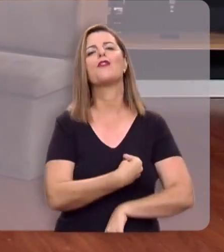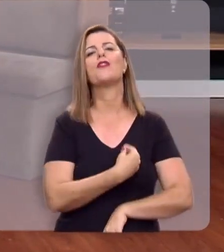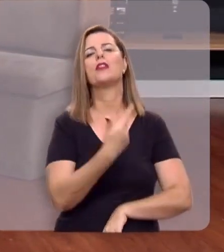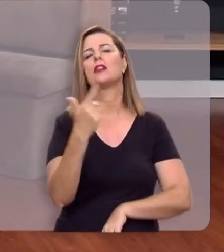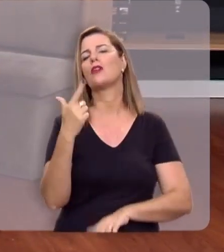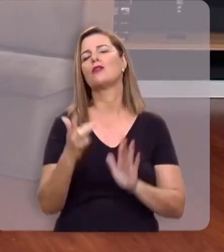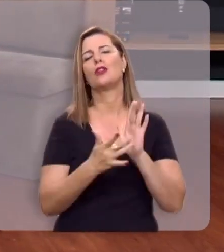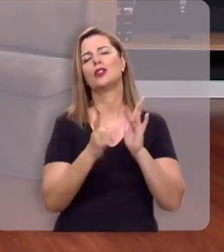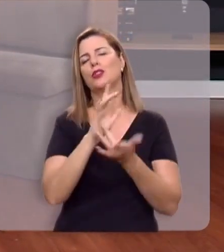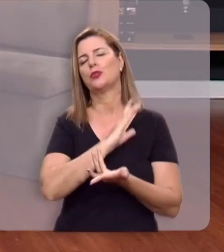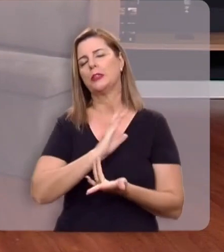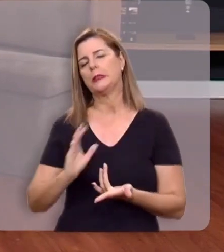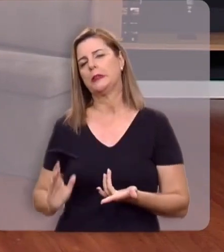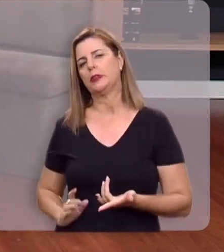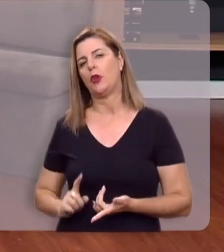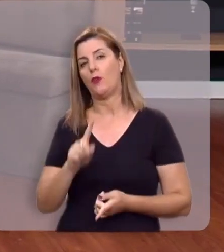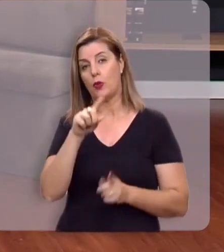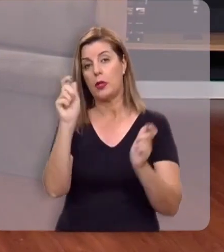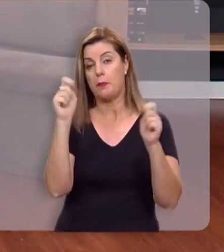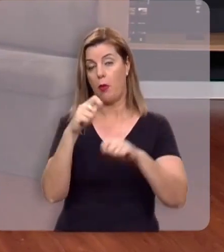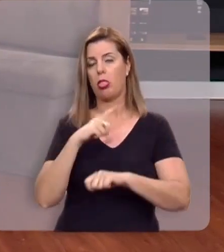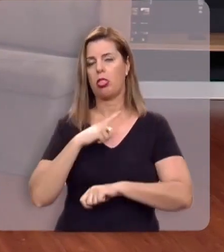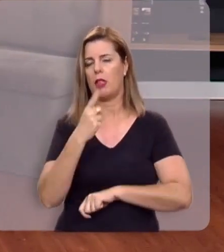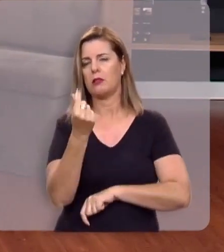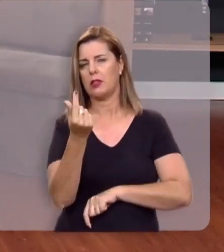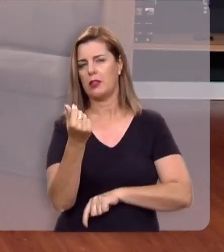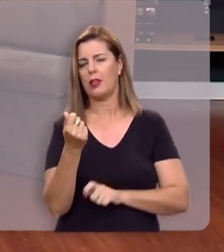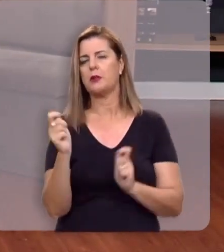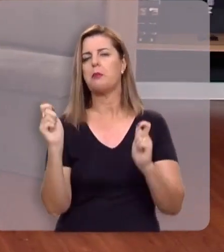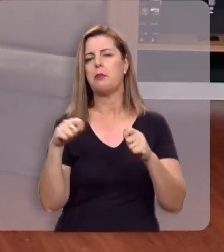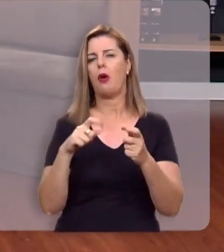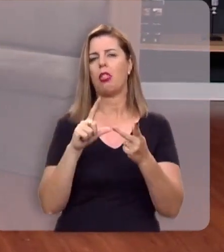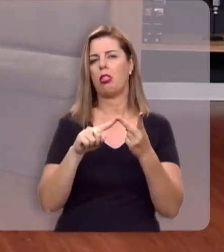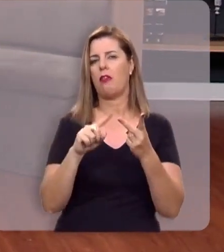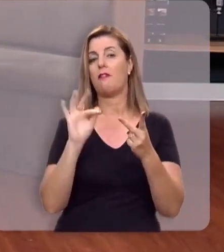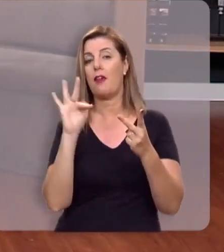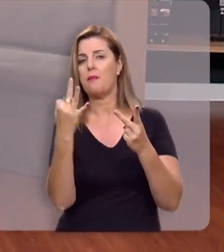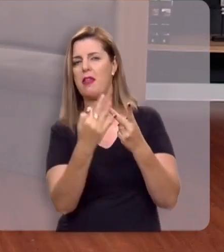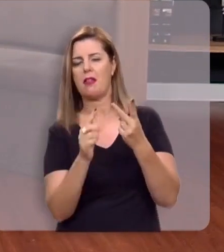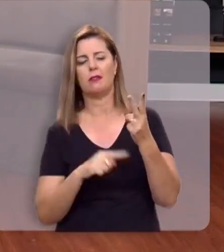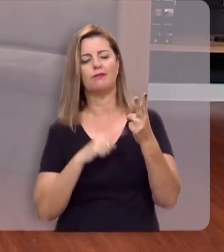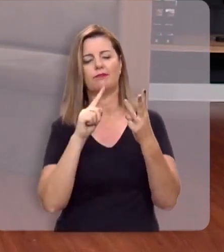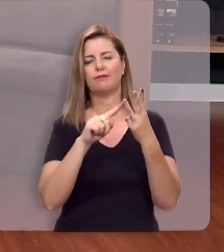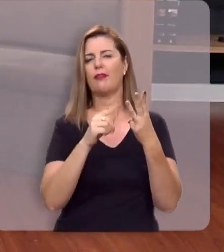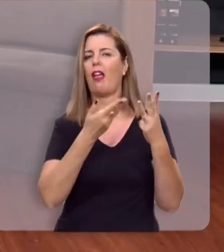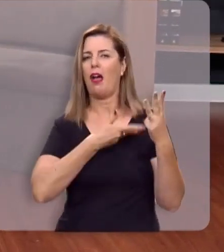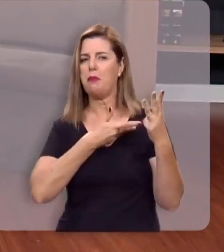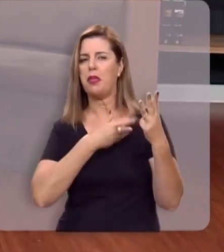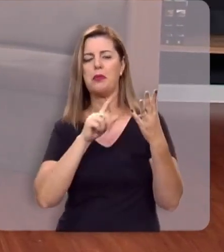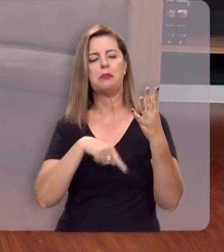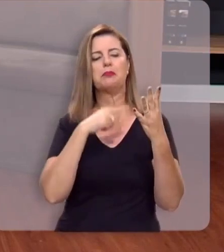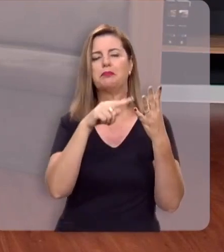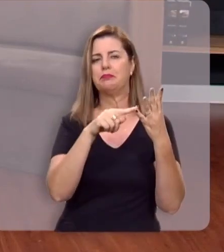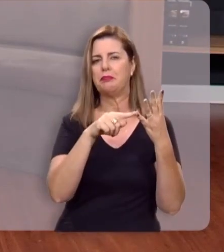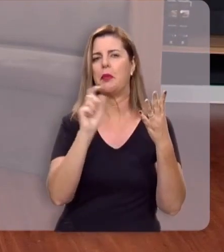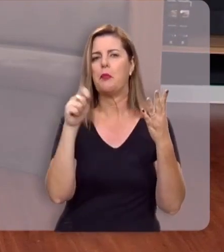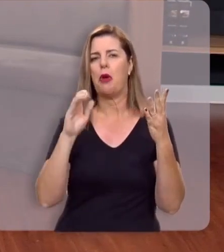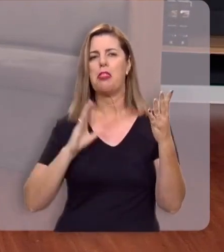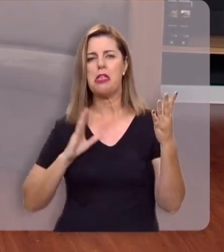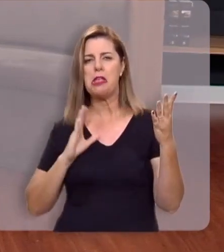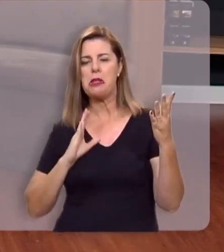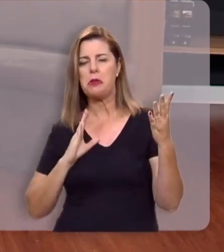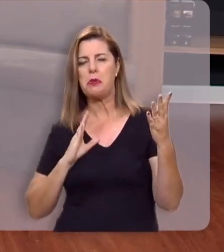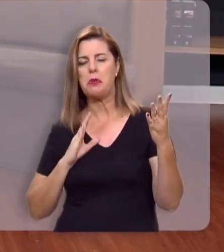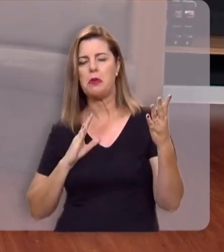uma vida sem Cristo. Você pode ter dinheiro, você pode ter família, você pode ter amigos, você pode